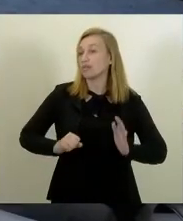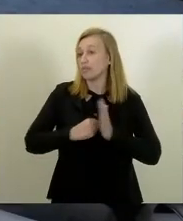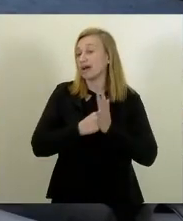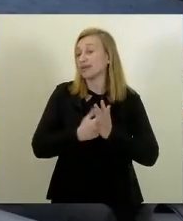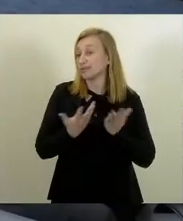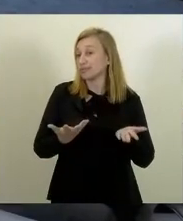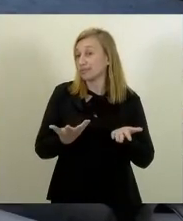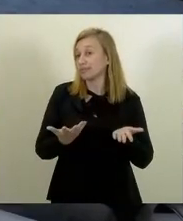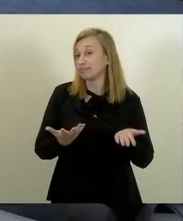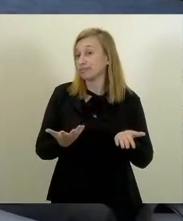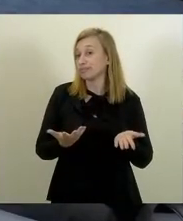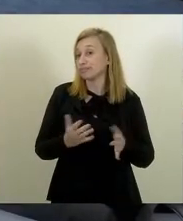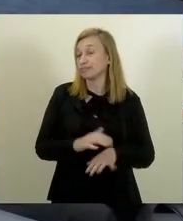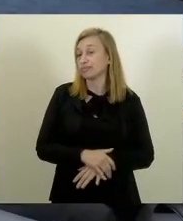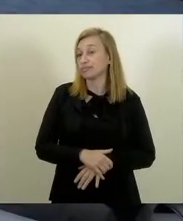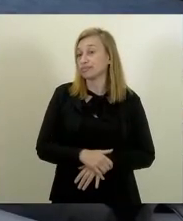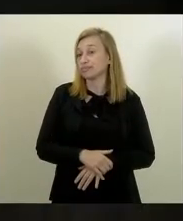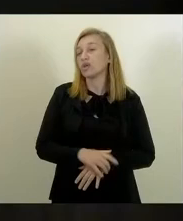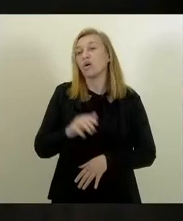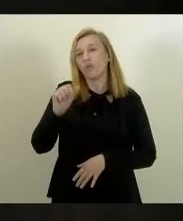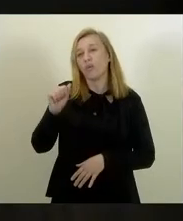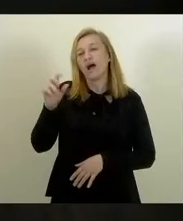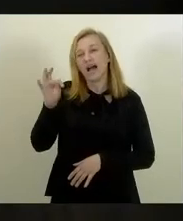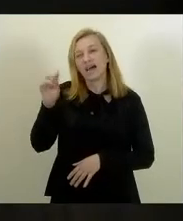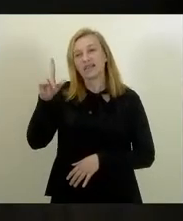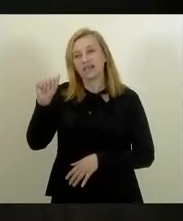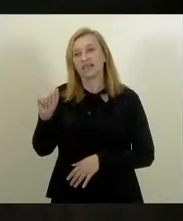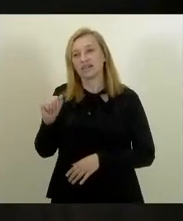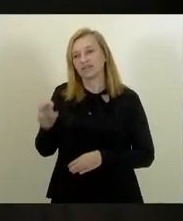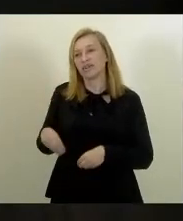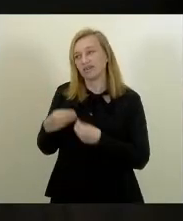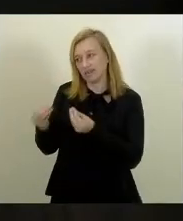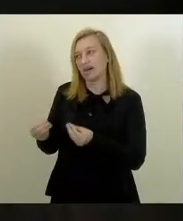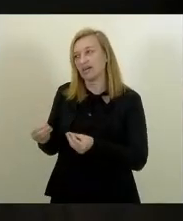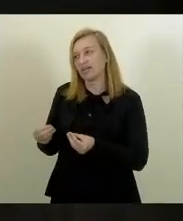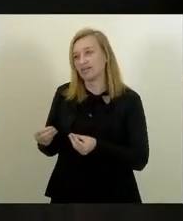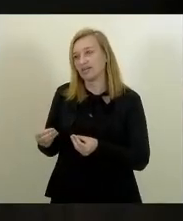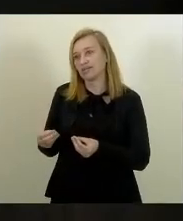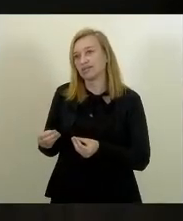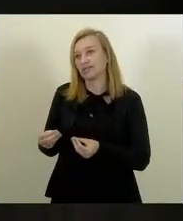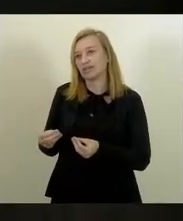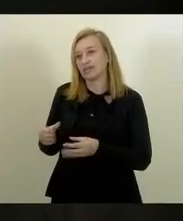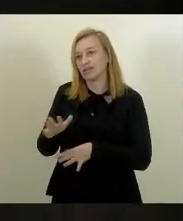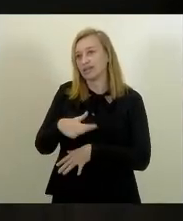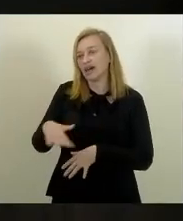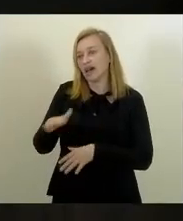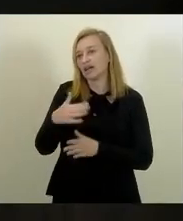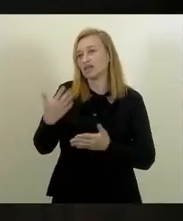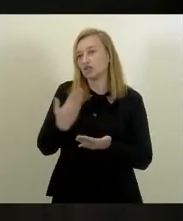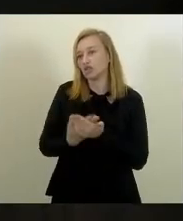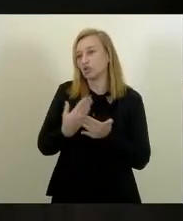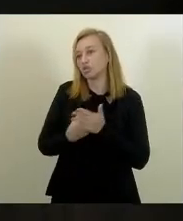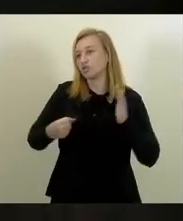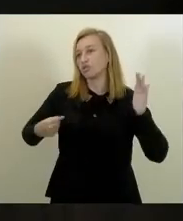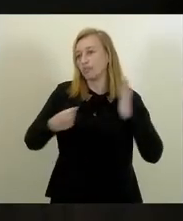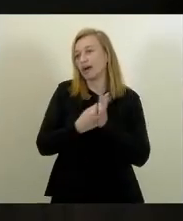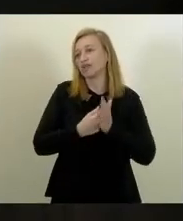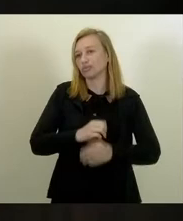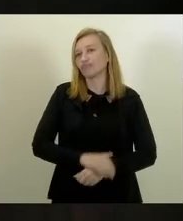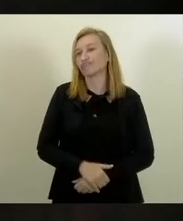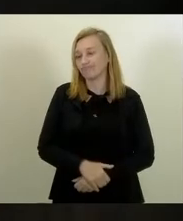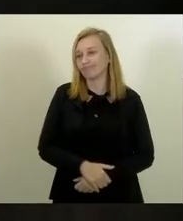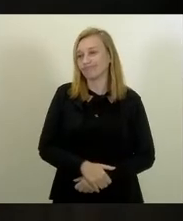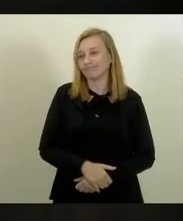isenção. O Atila Nunes vai dar uma assessoria para nós nessa área aí, do estudo de impacto.